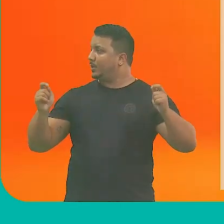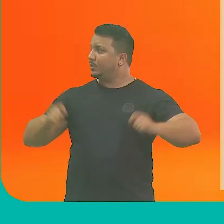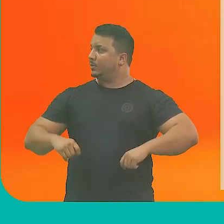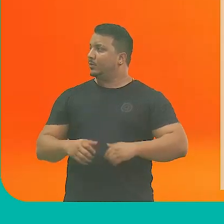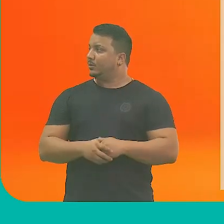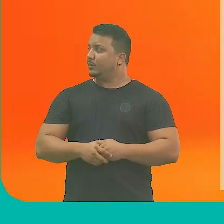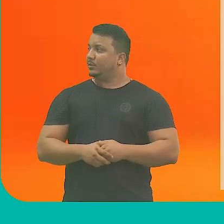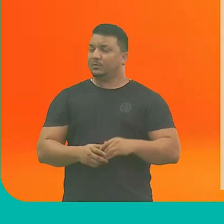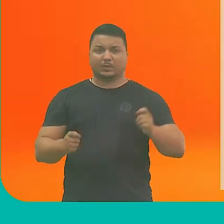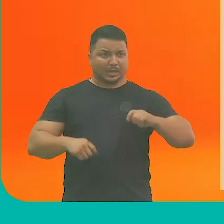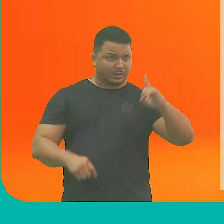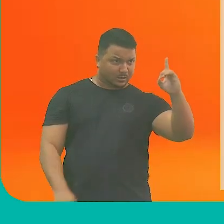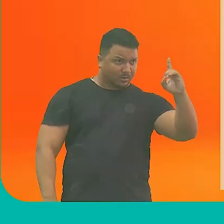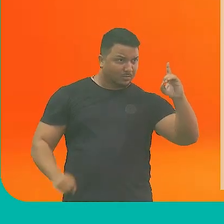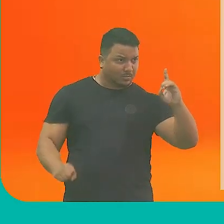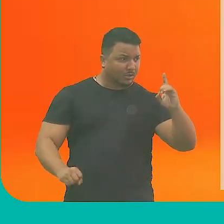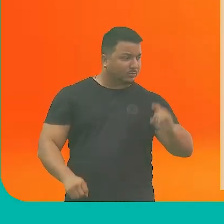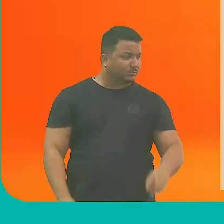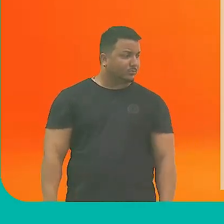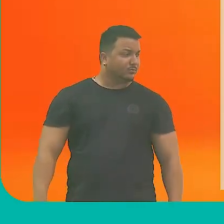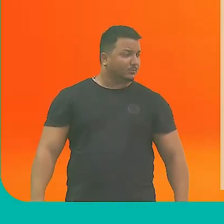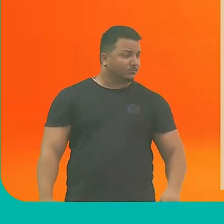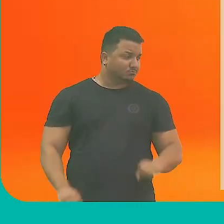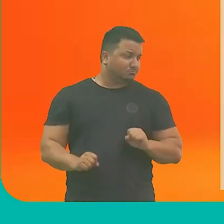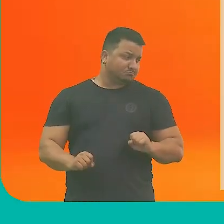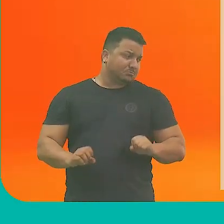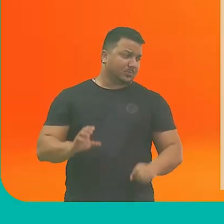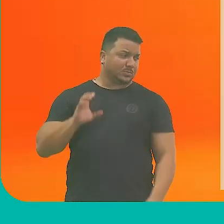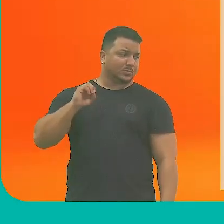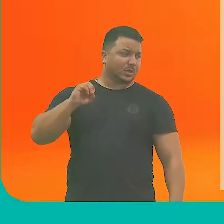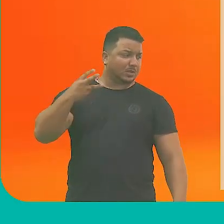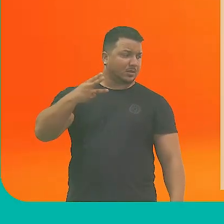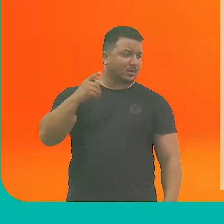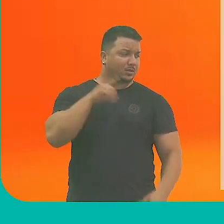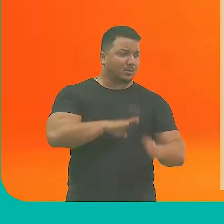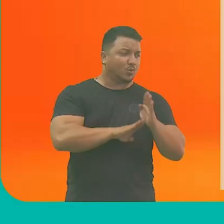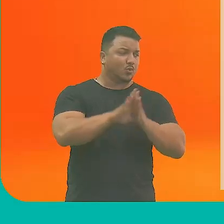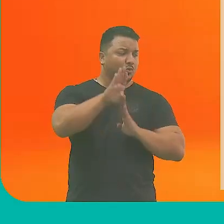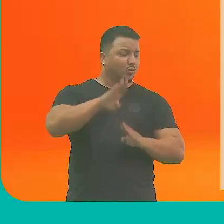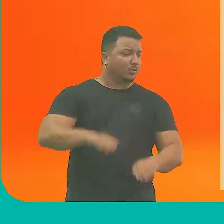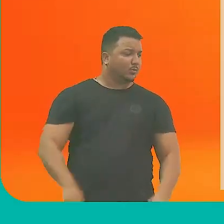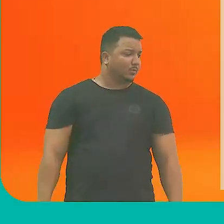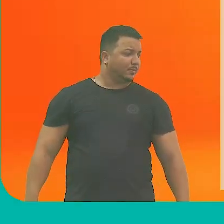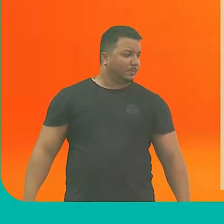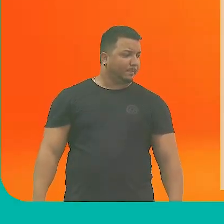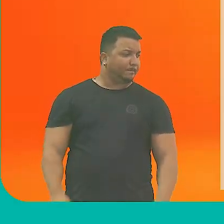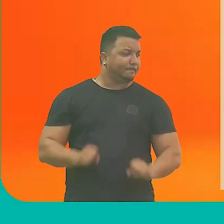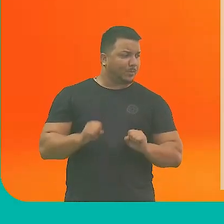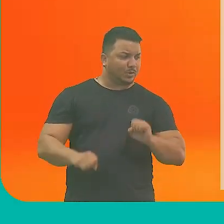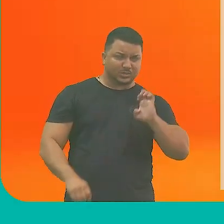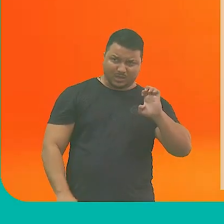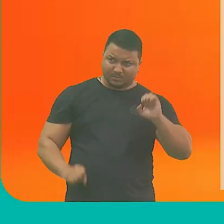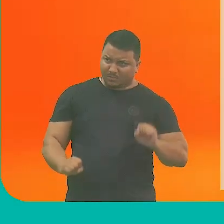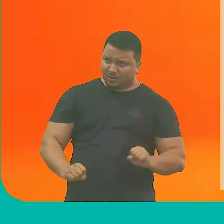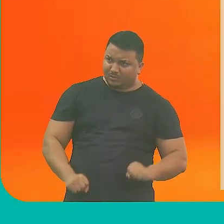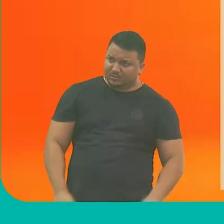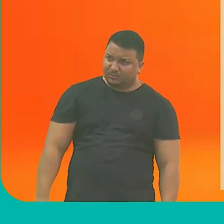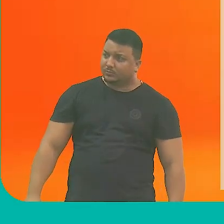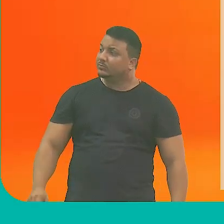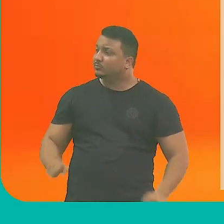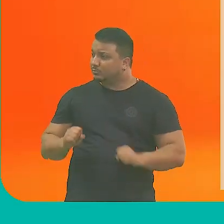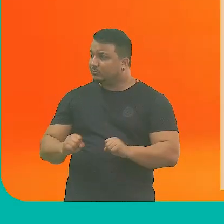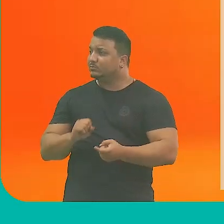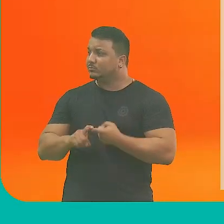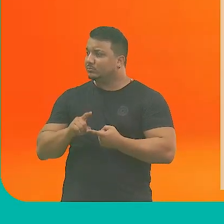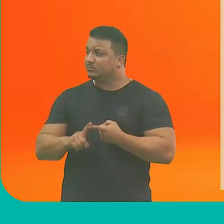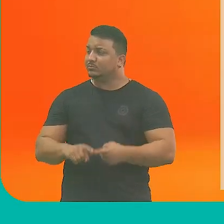ser o item D? Pode, de 0 a 3 ela está crescendo. Pode ser o item E? Também